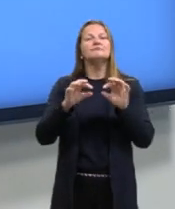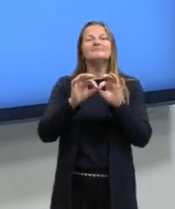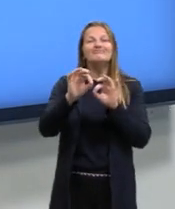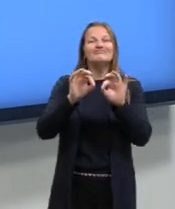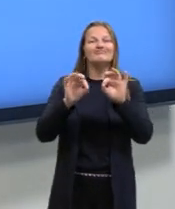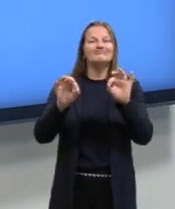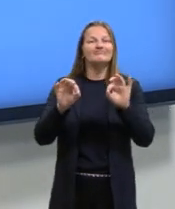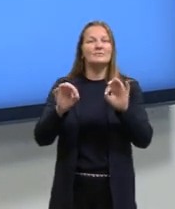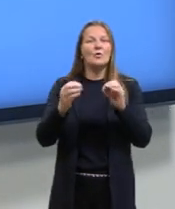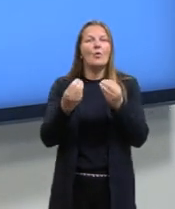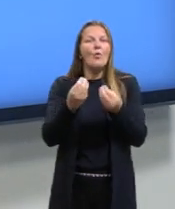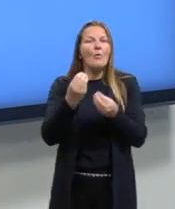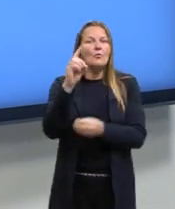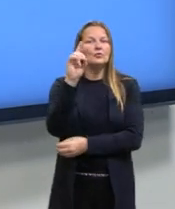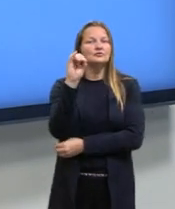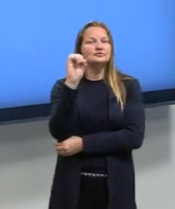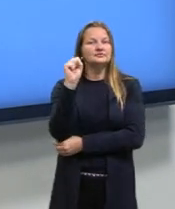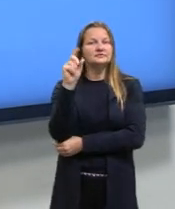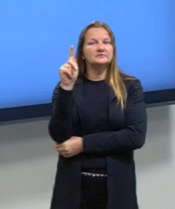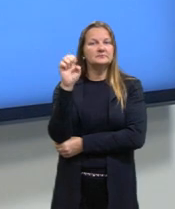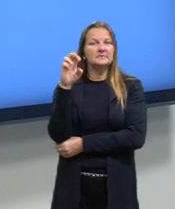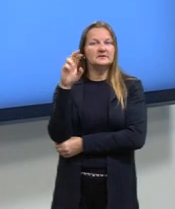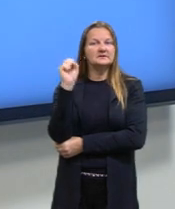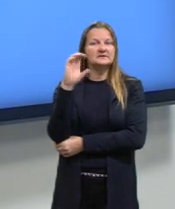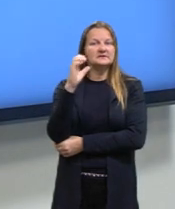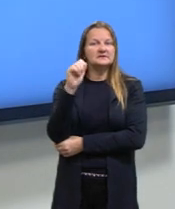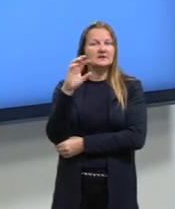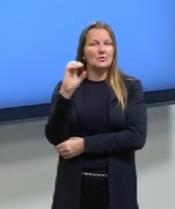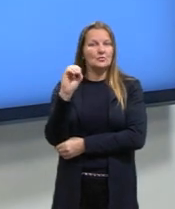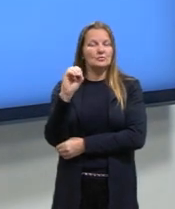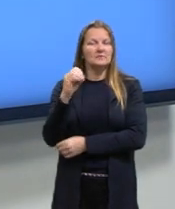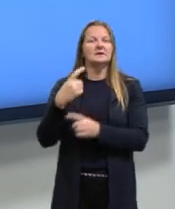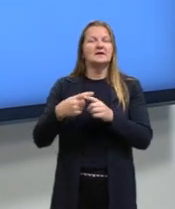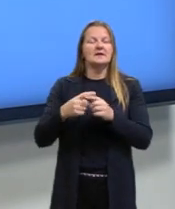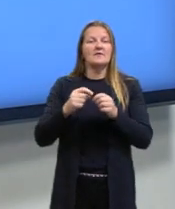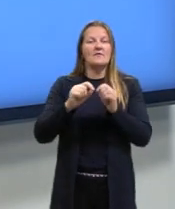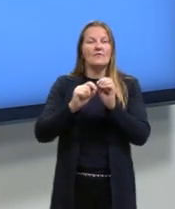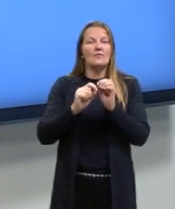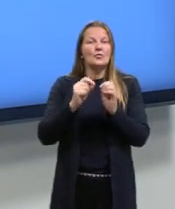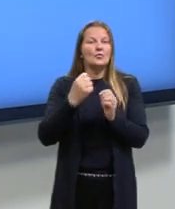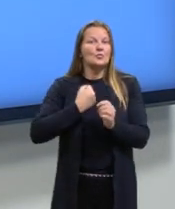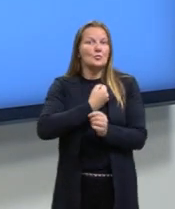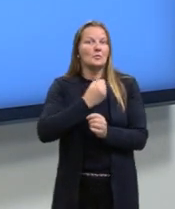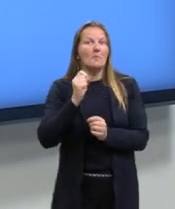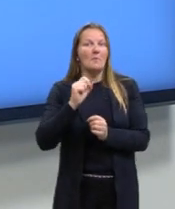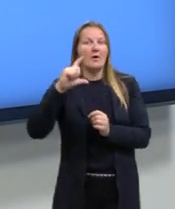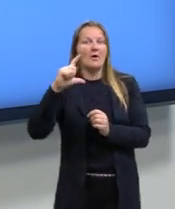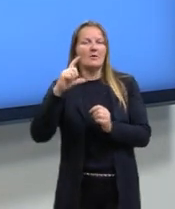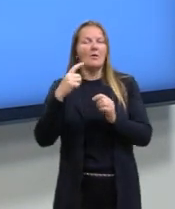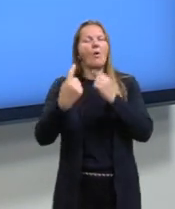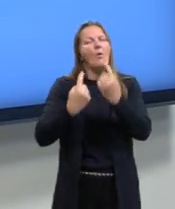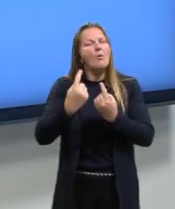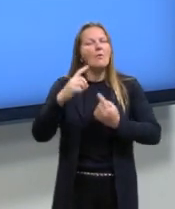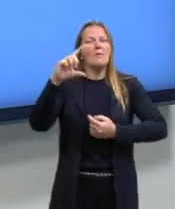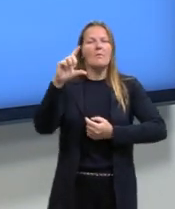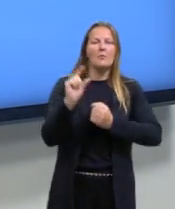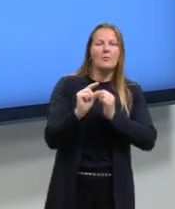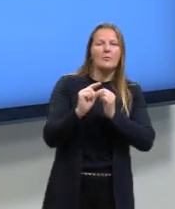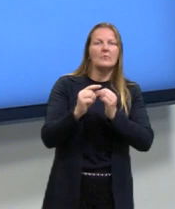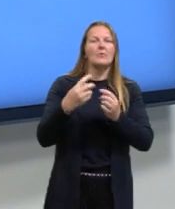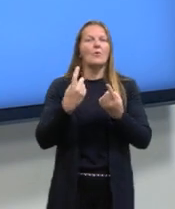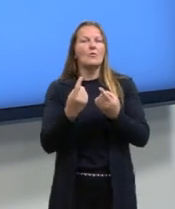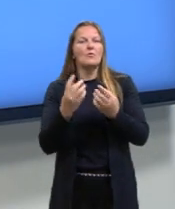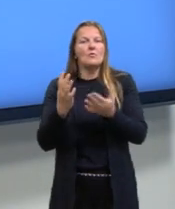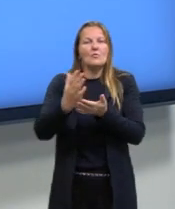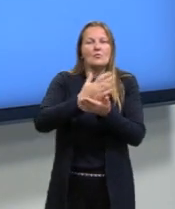porque a gente vai ter sempre né valores maiores e valores menores do que aquele dado Central que nós